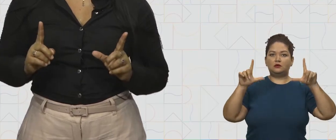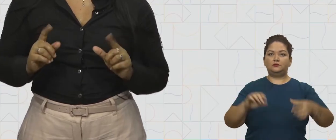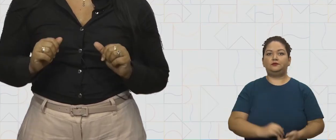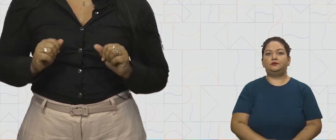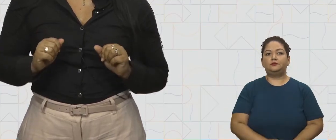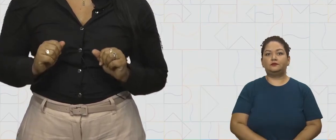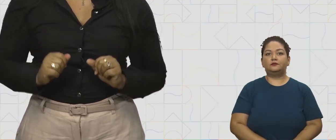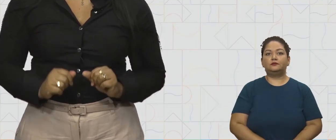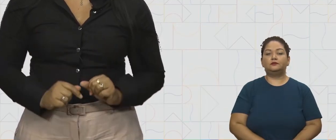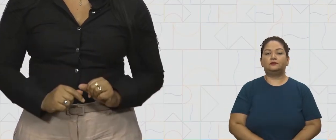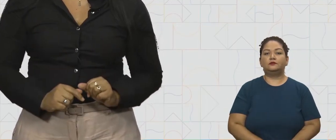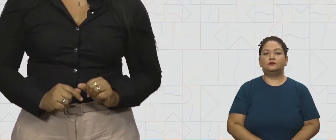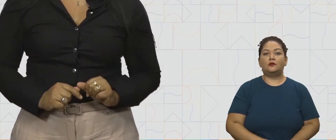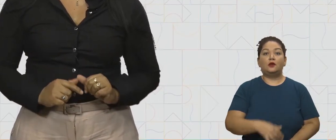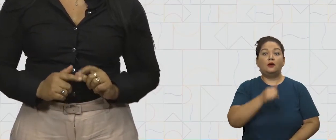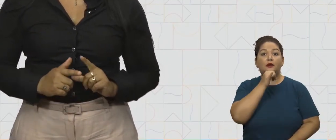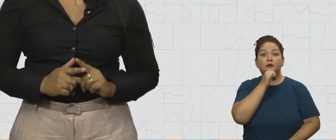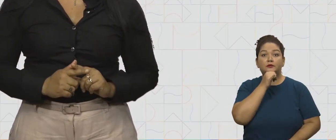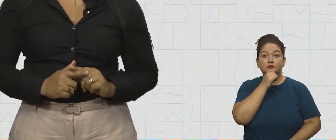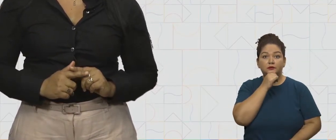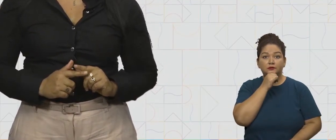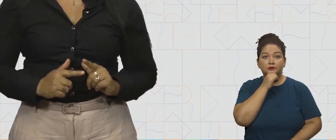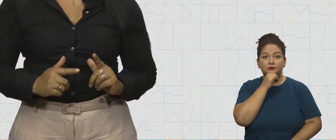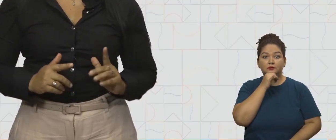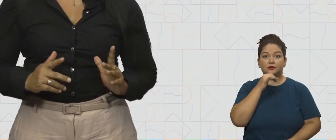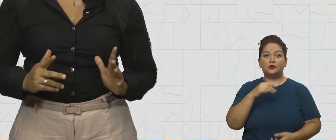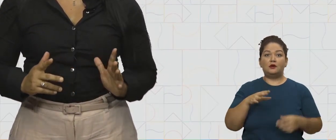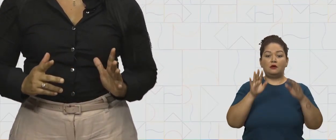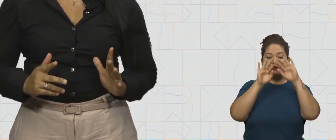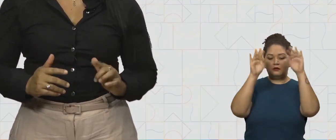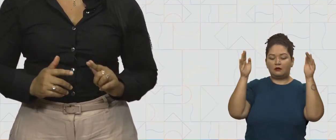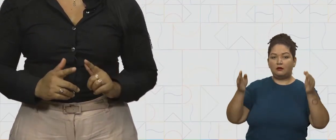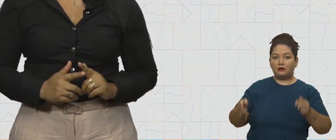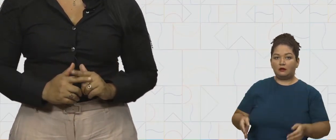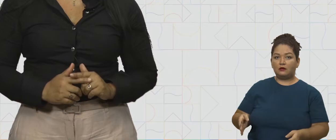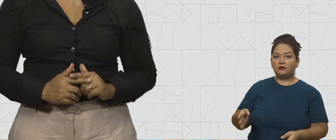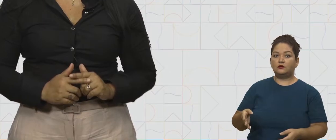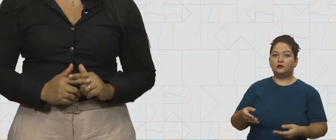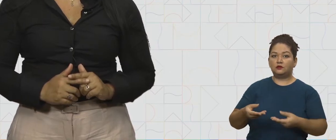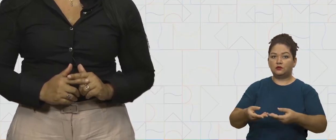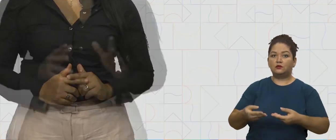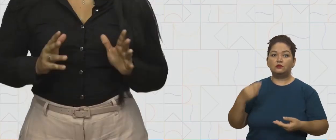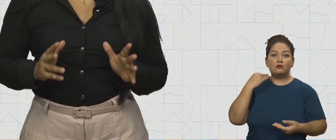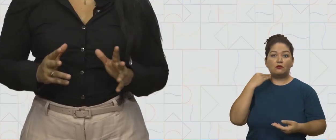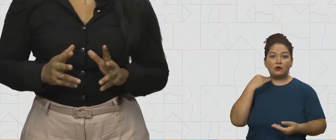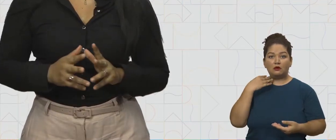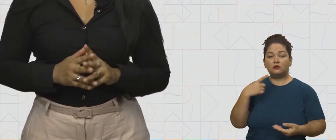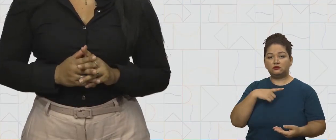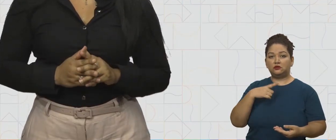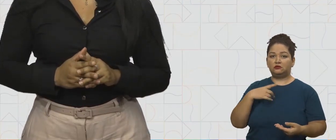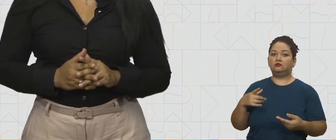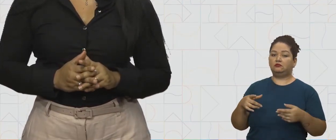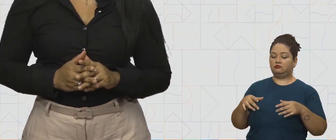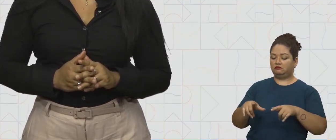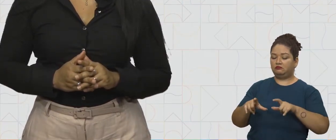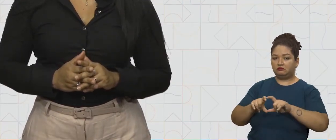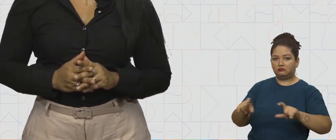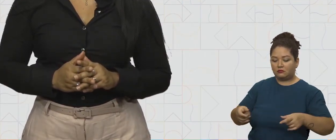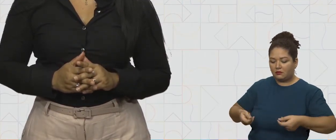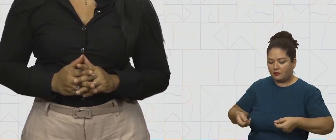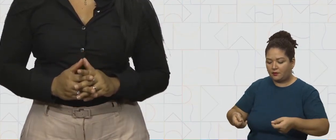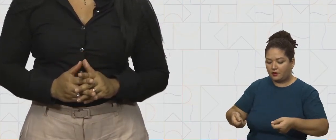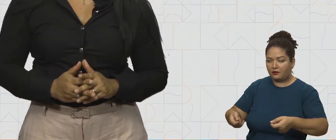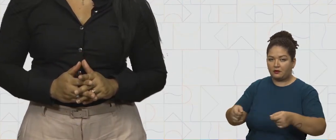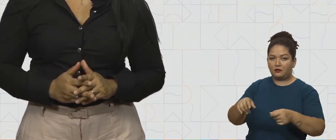Por exemplo, o caixa eletrônico e o leitor de código de barras no supermercado. Percebo que esse tipo de texto